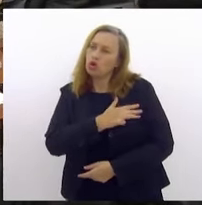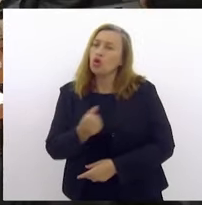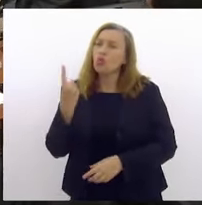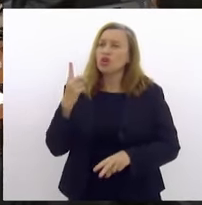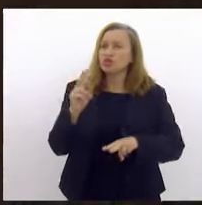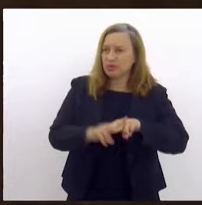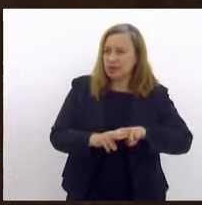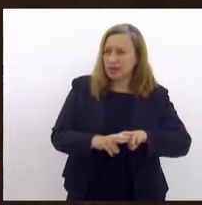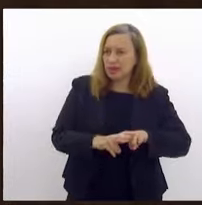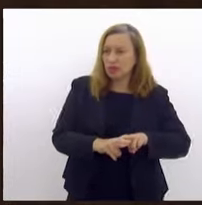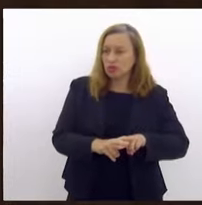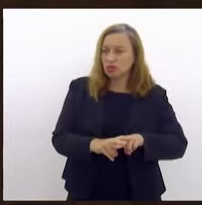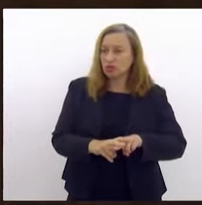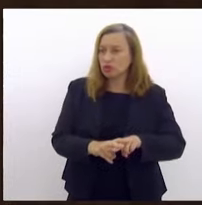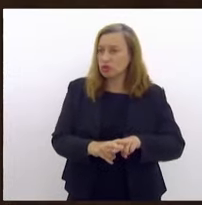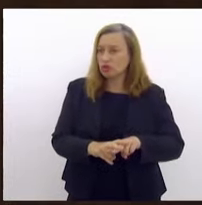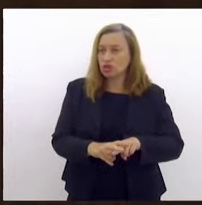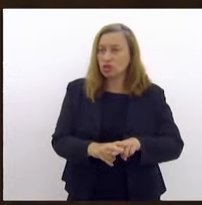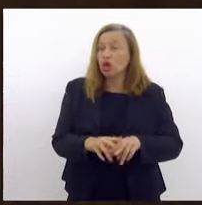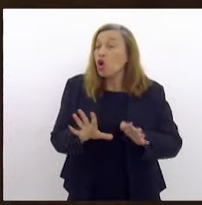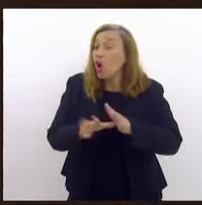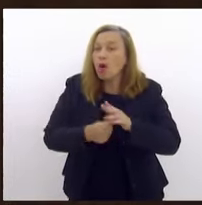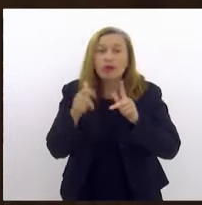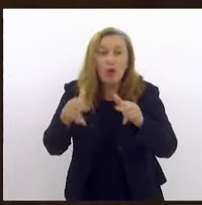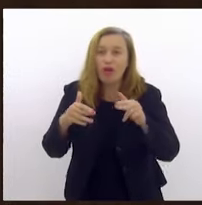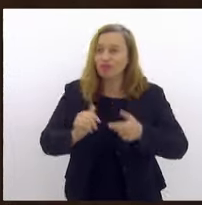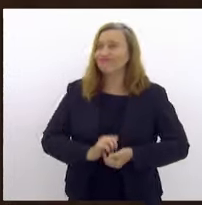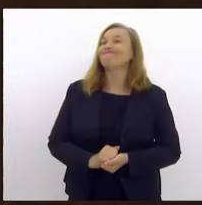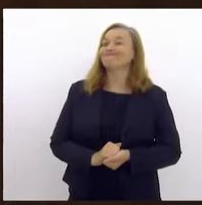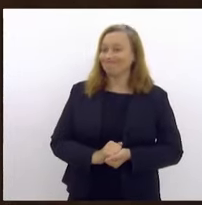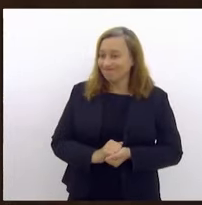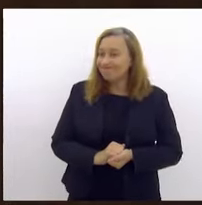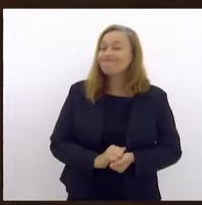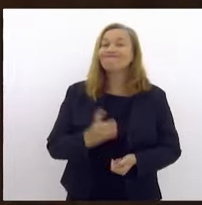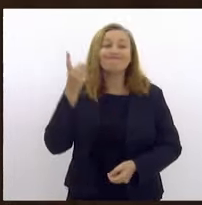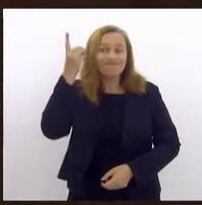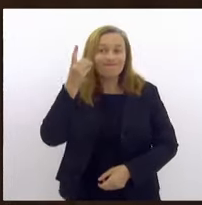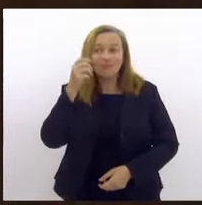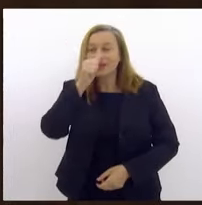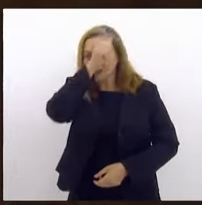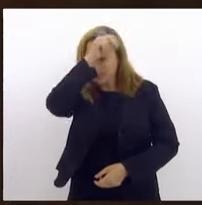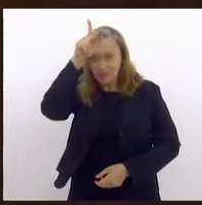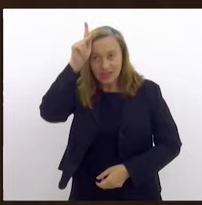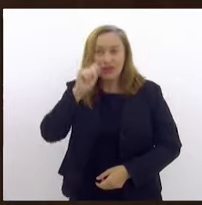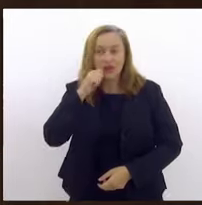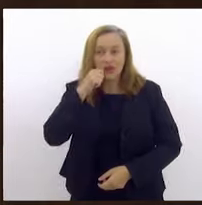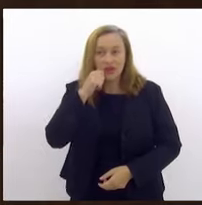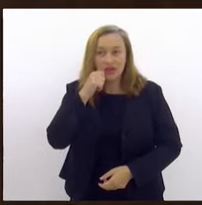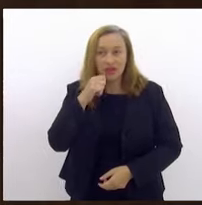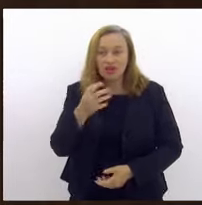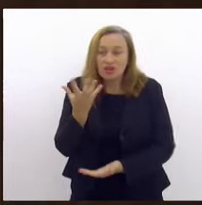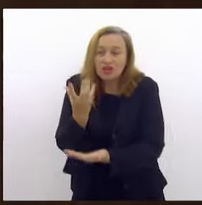coxo. O coxo da ladroagem. O seu Eduardo Paes, pego em gravações com o ex-presidiário